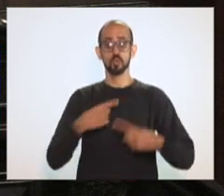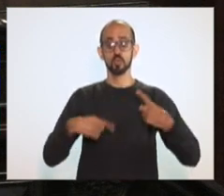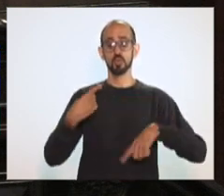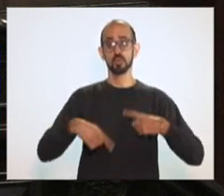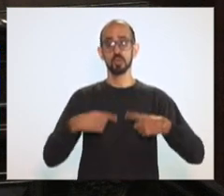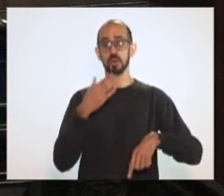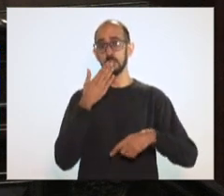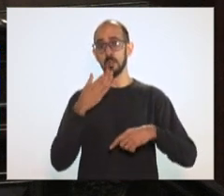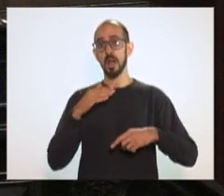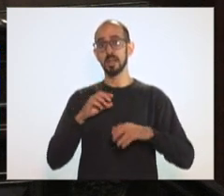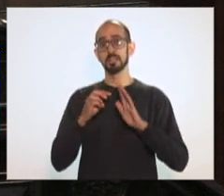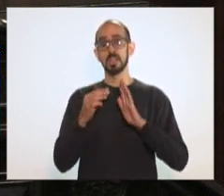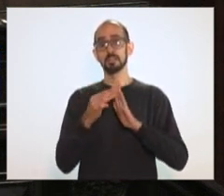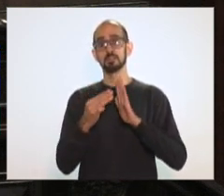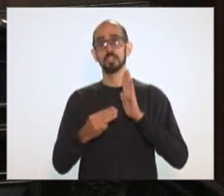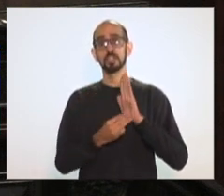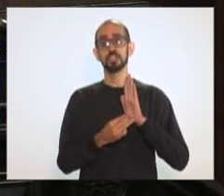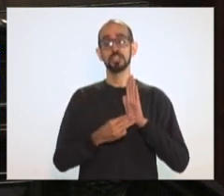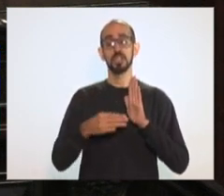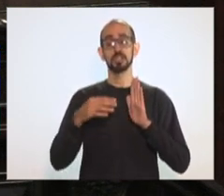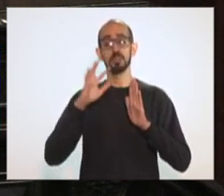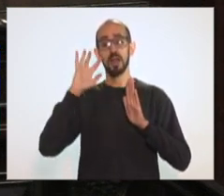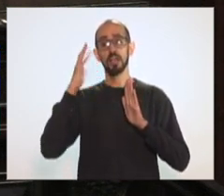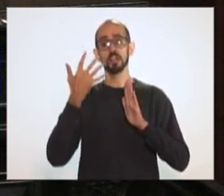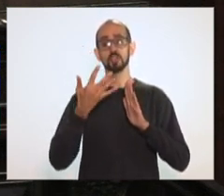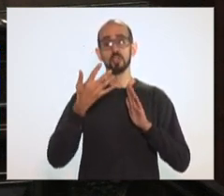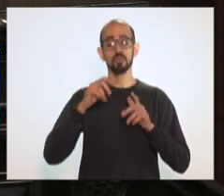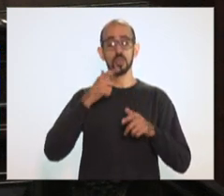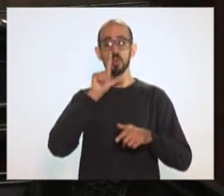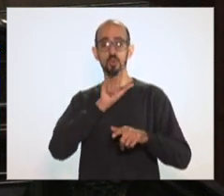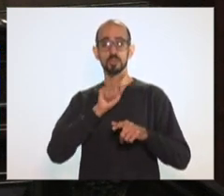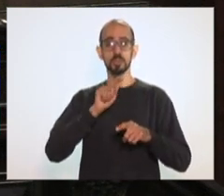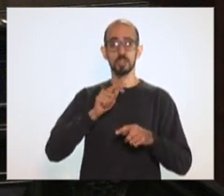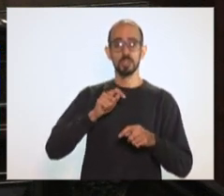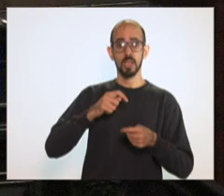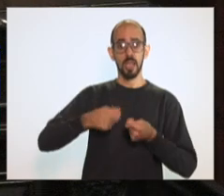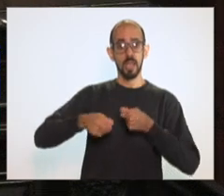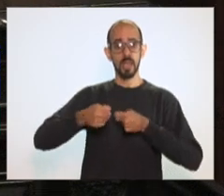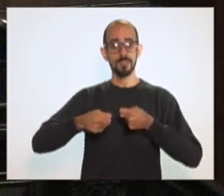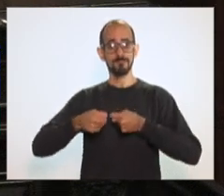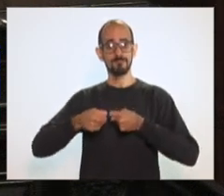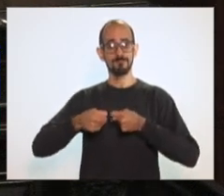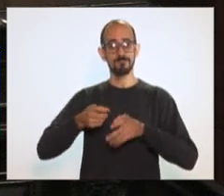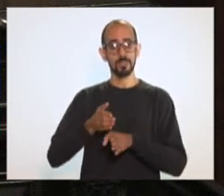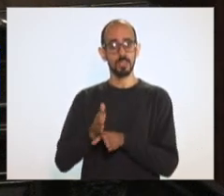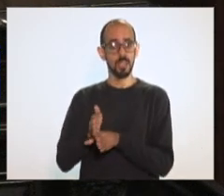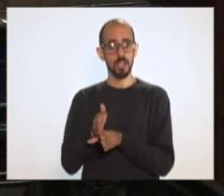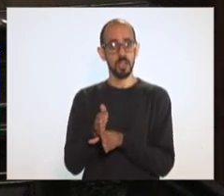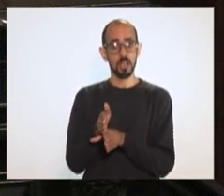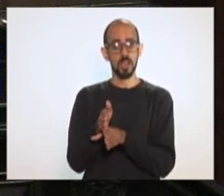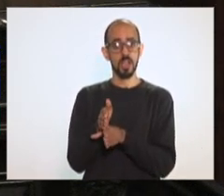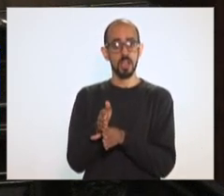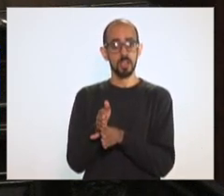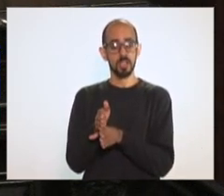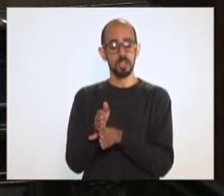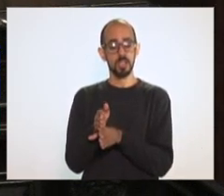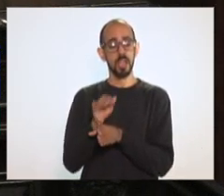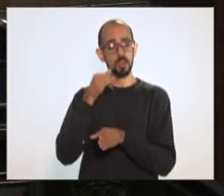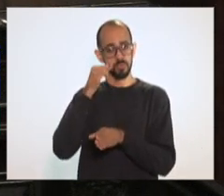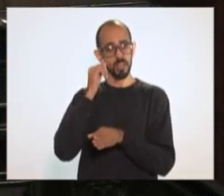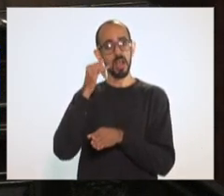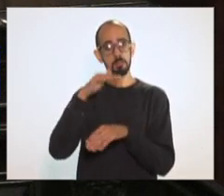o estado tomaria para justamente conseguir equilibrar a preservação de vidas com a preservação da economia.